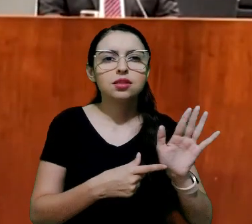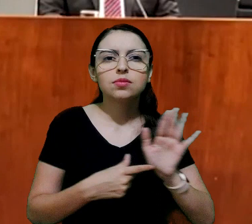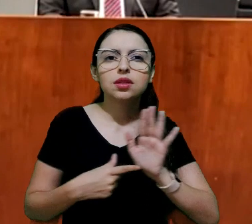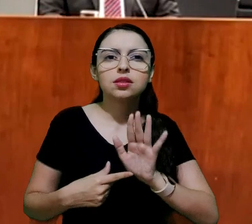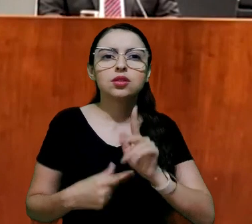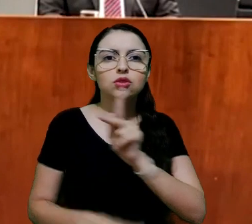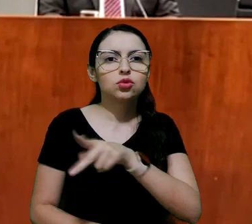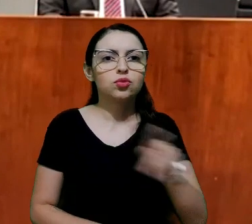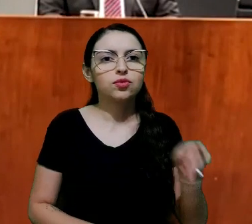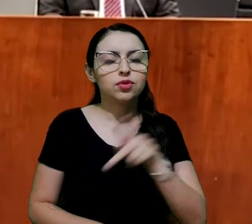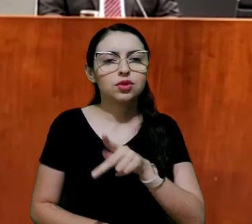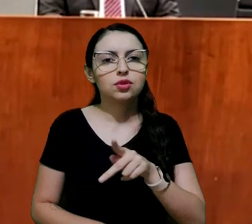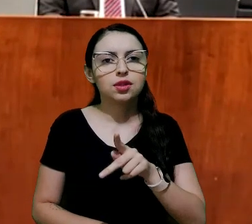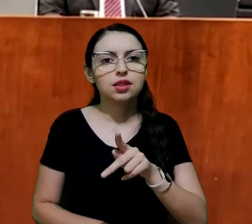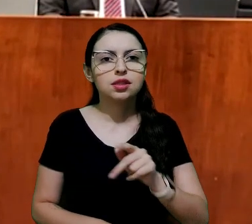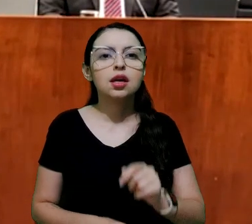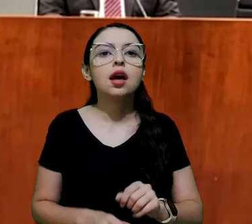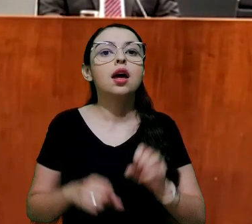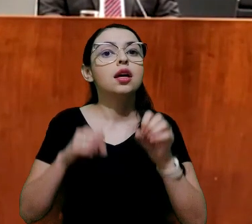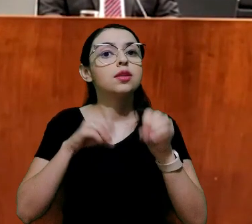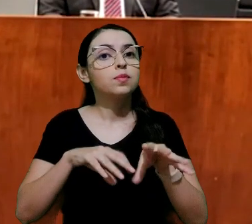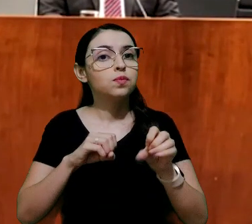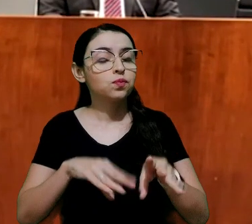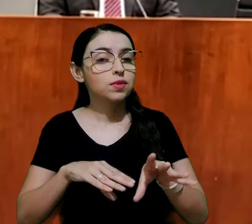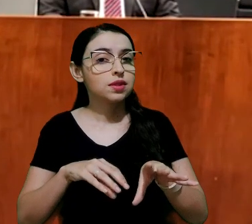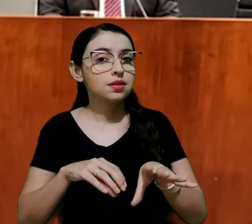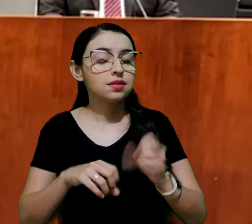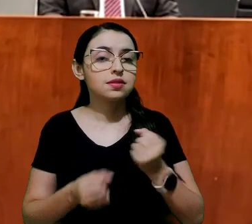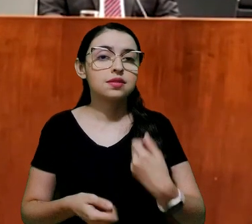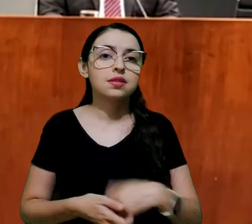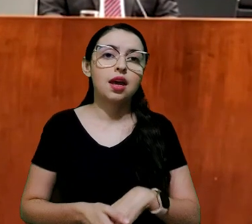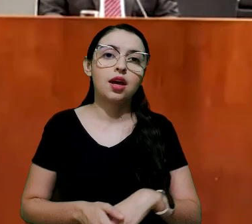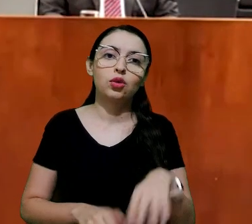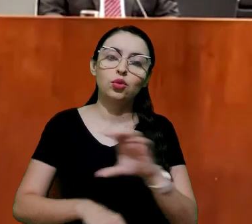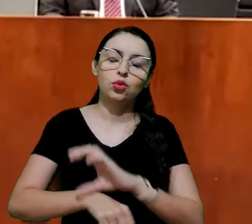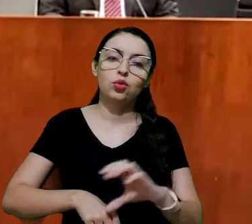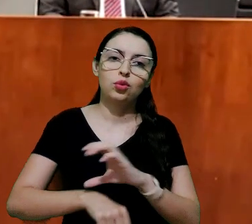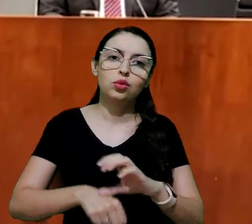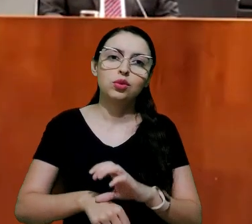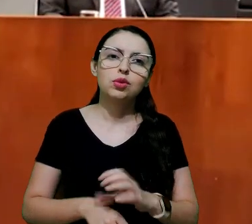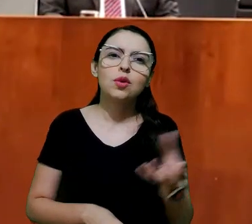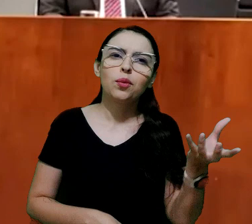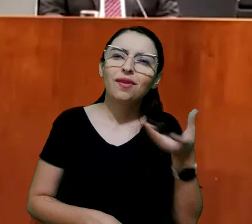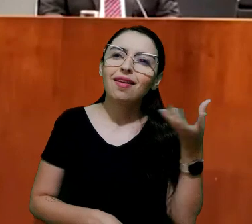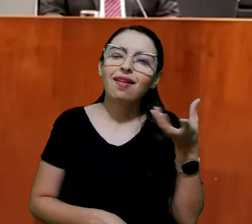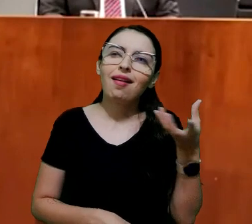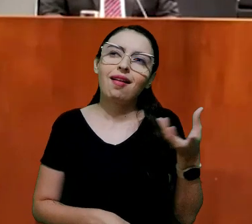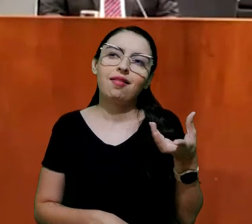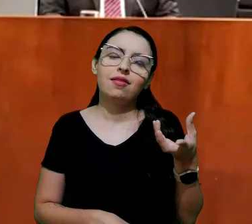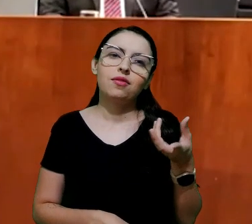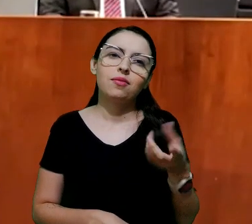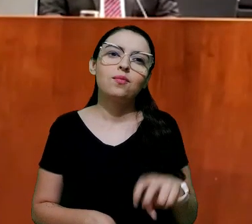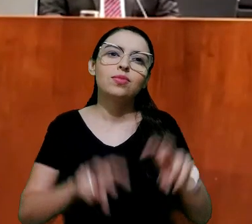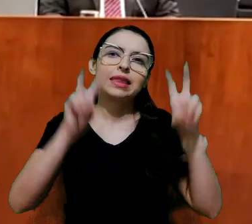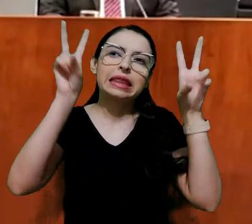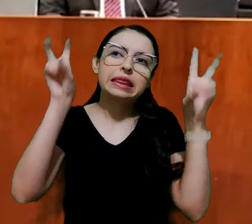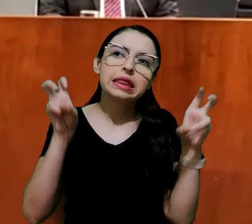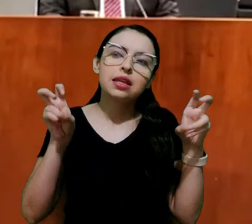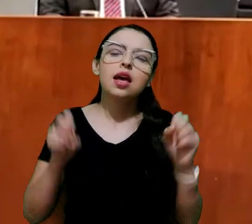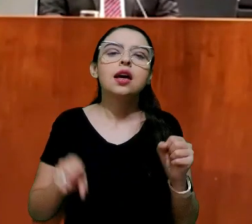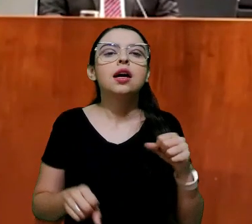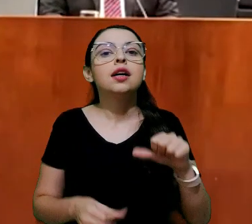dar aula no curso, eu quis marcar a palavra segurança. Então,